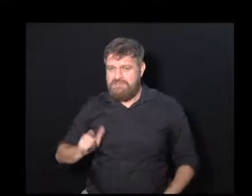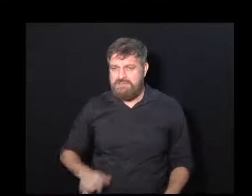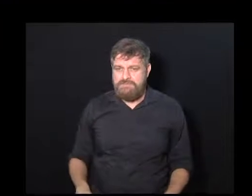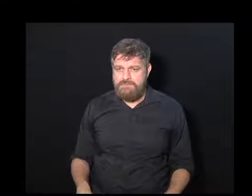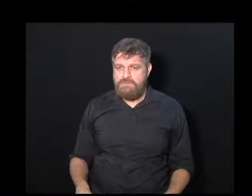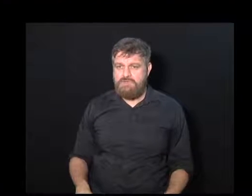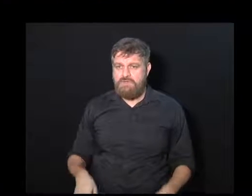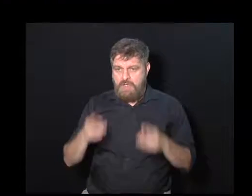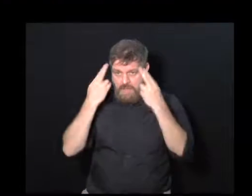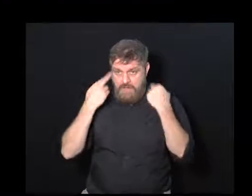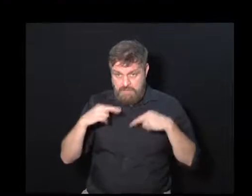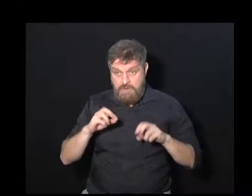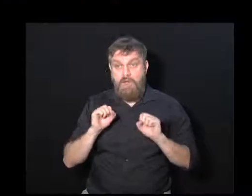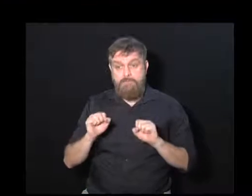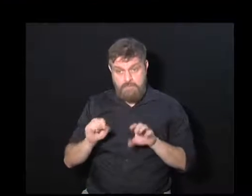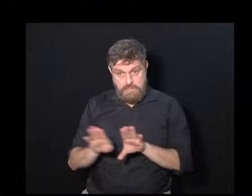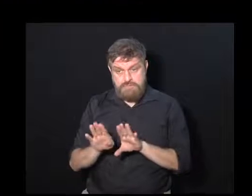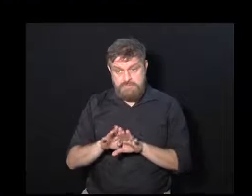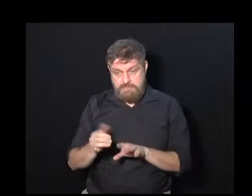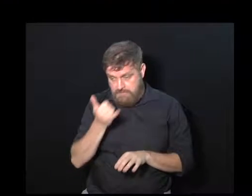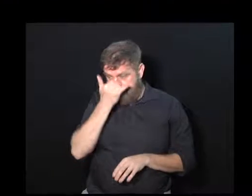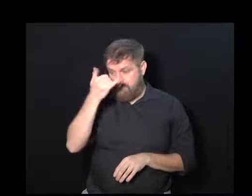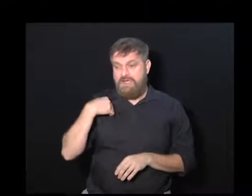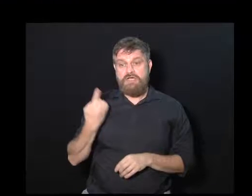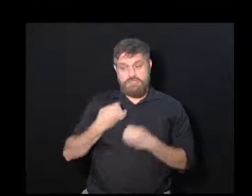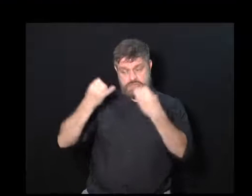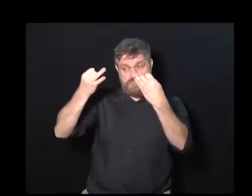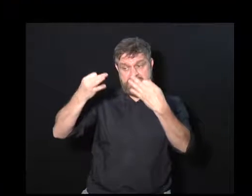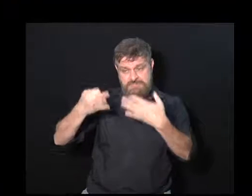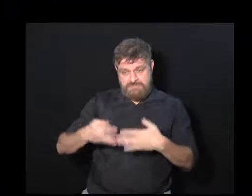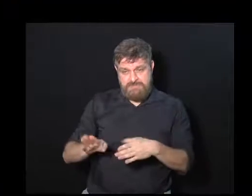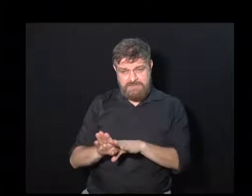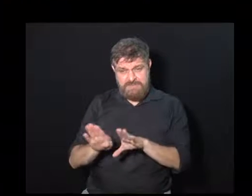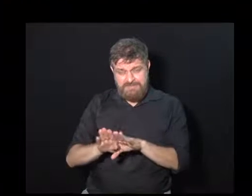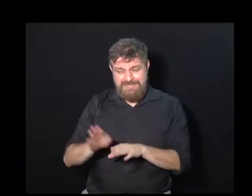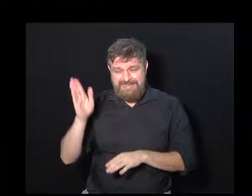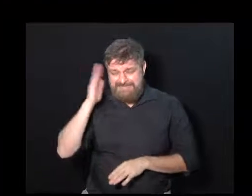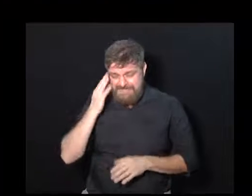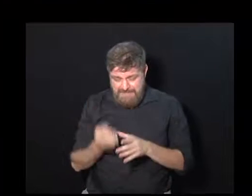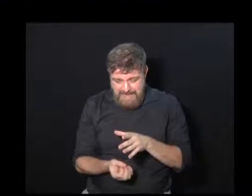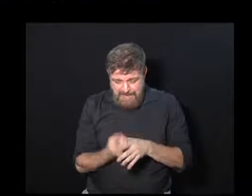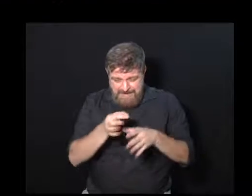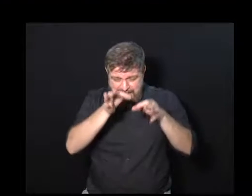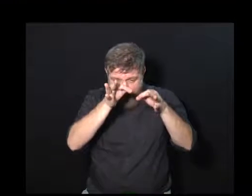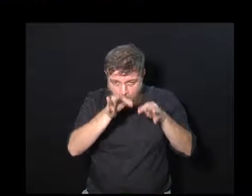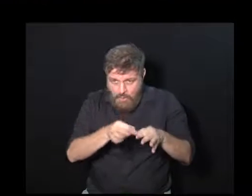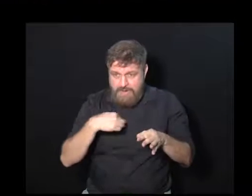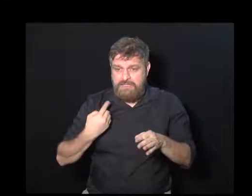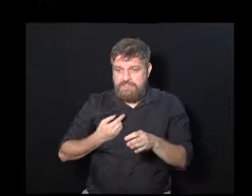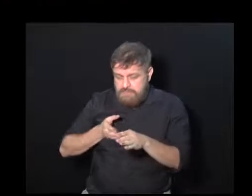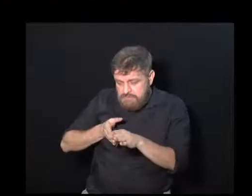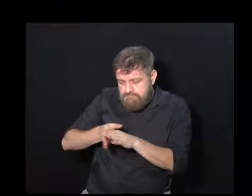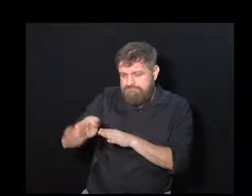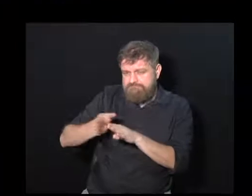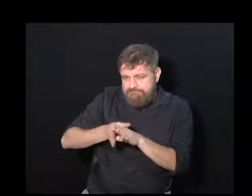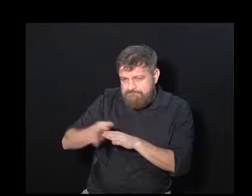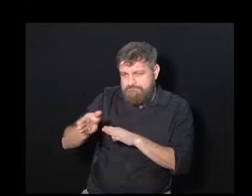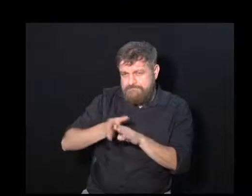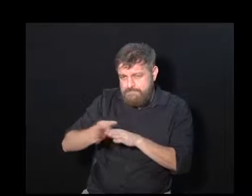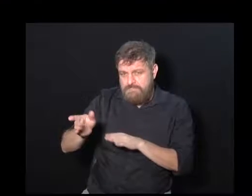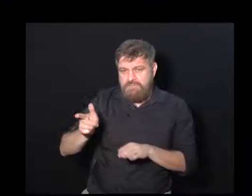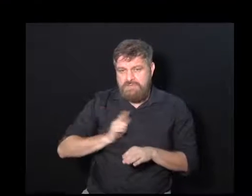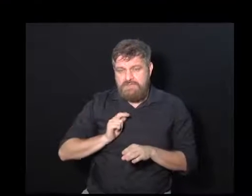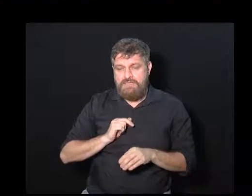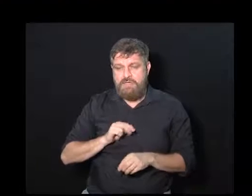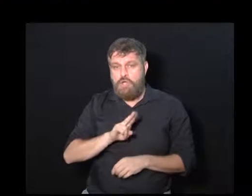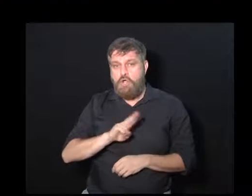é natural não faz mal, a gente explica também. Então, tem toda essa orientação através dessa Ciranda